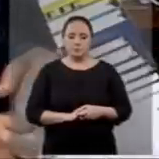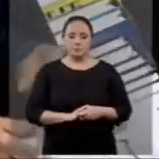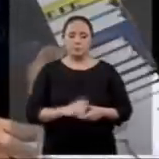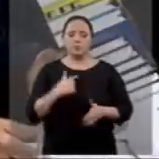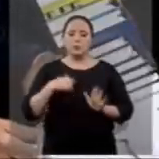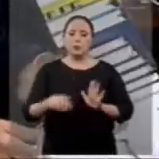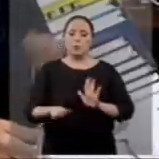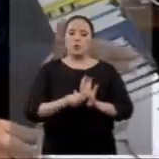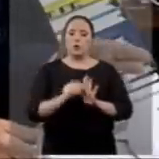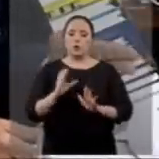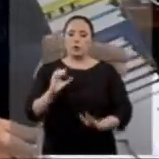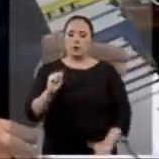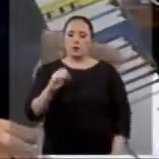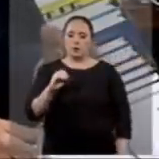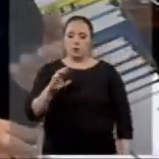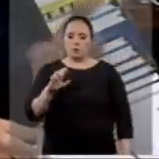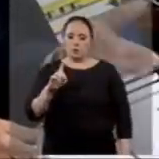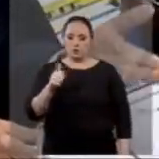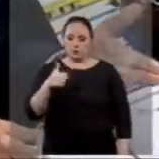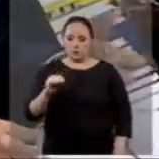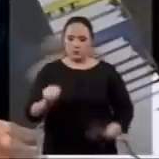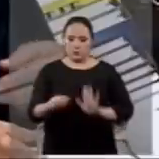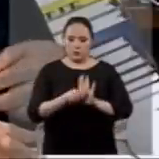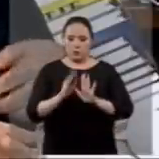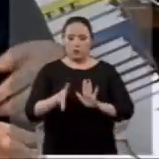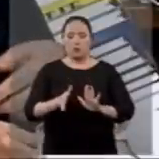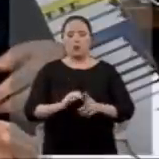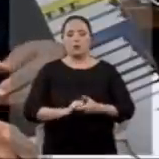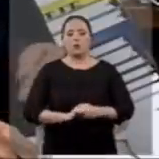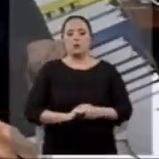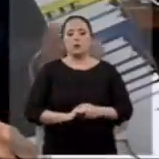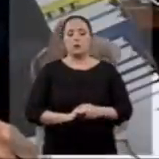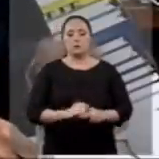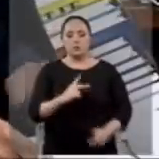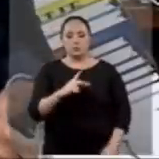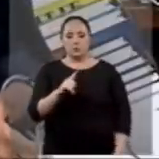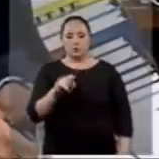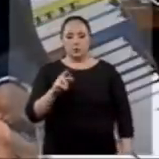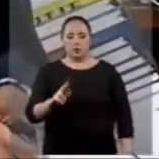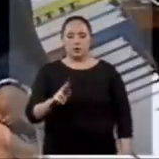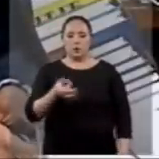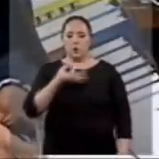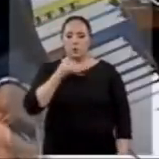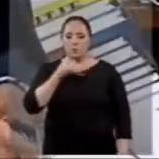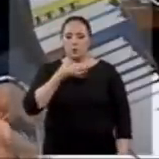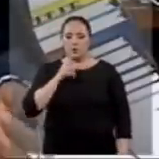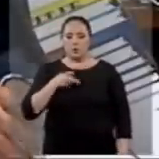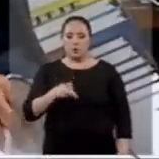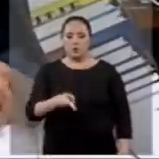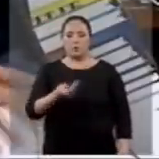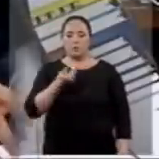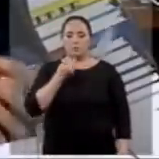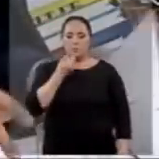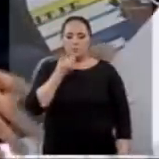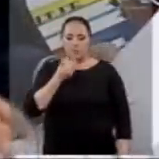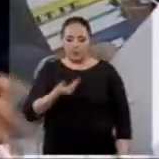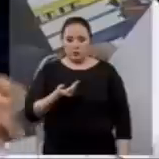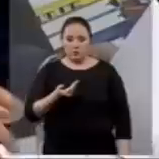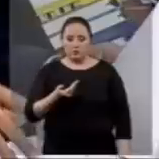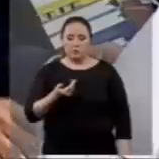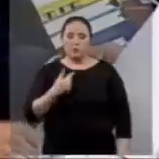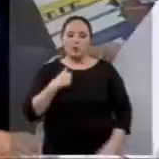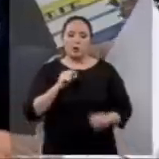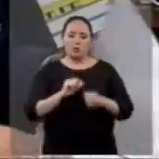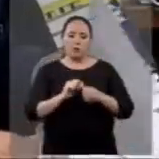do acordo, prossigo e a Procuradoria opina pela procedência do pedido. E aí faço